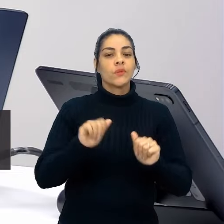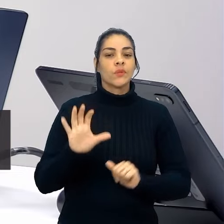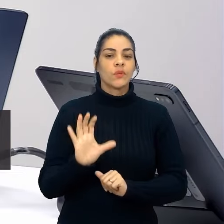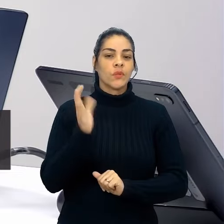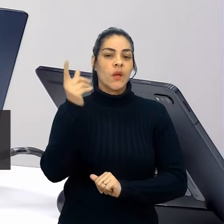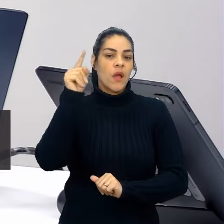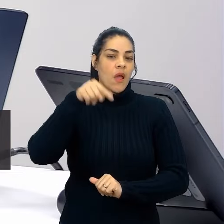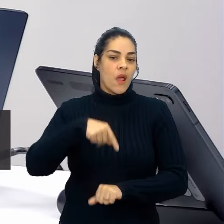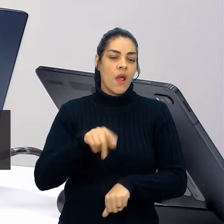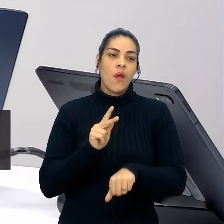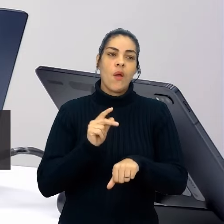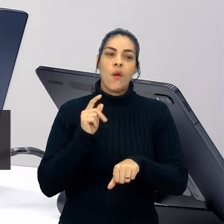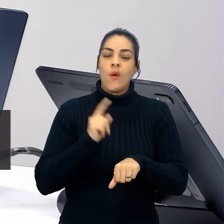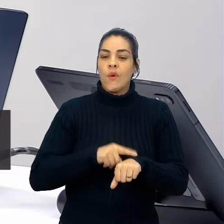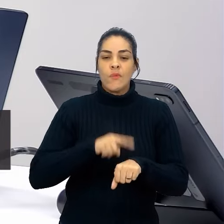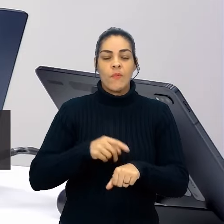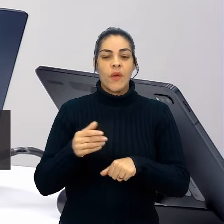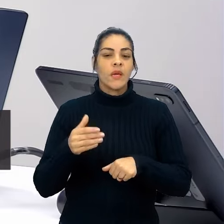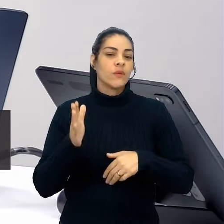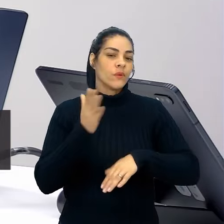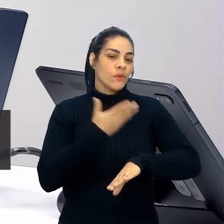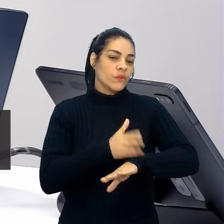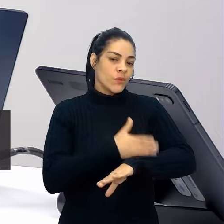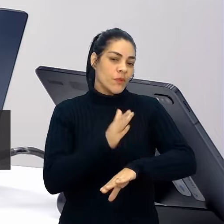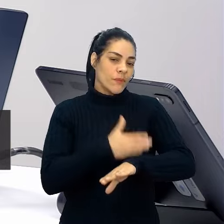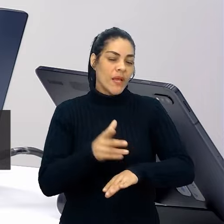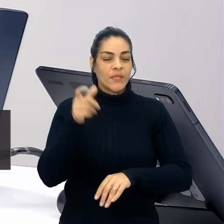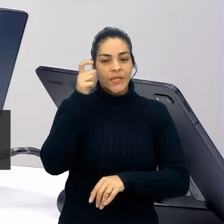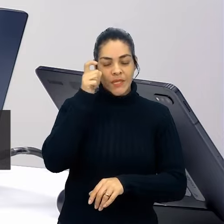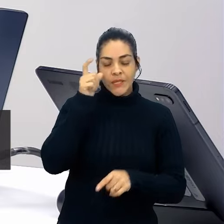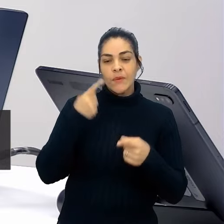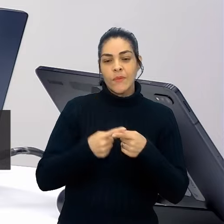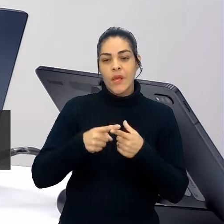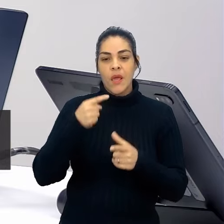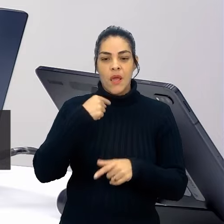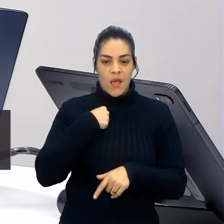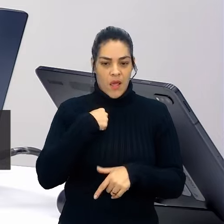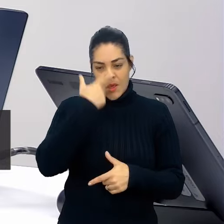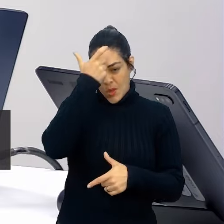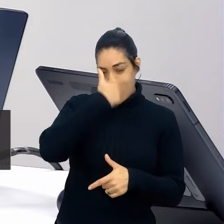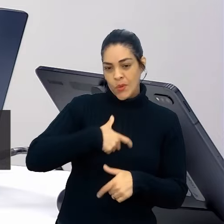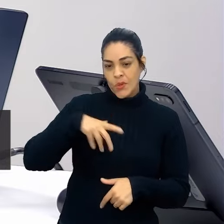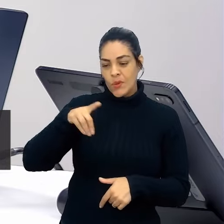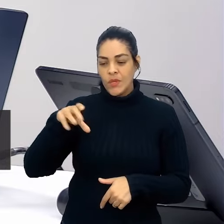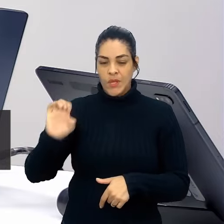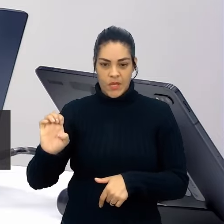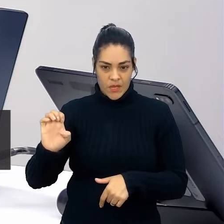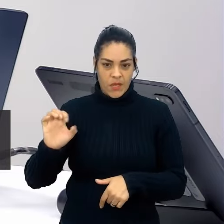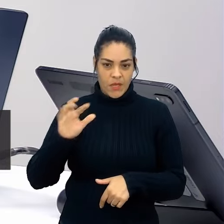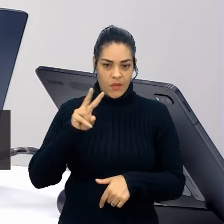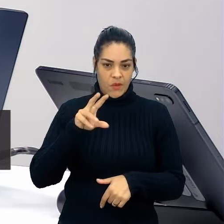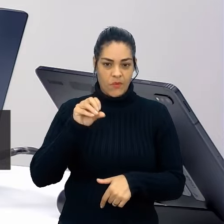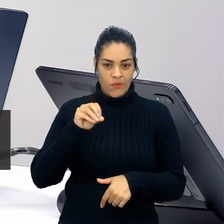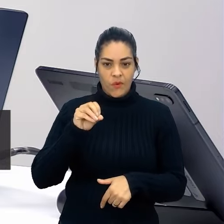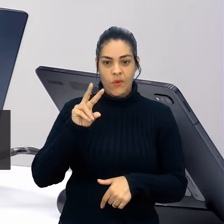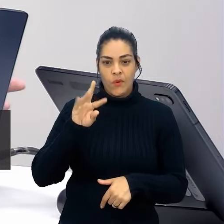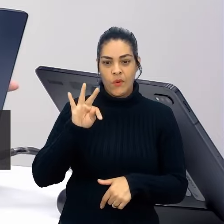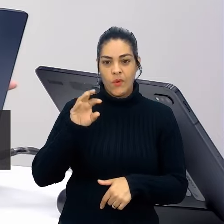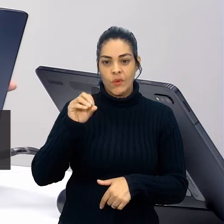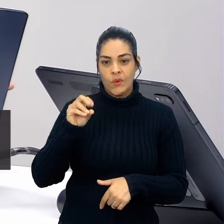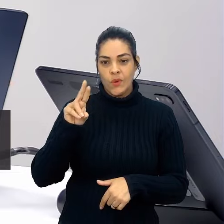um momento de prática muito interessante, porque a gente conversava, por exemplo, eu sou da DE de Votorantim. A DE de Votorantim